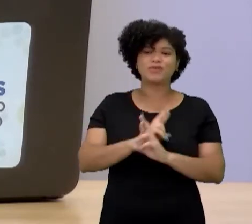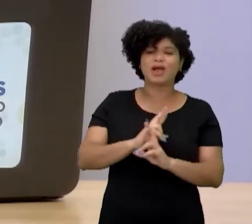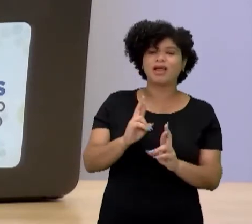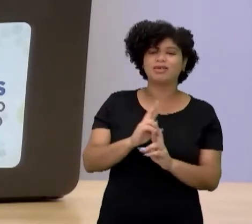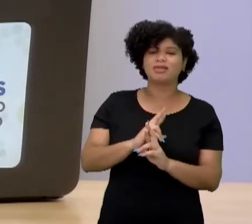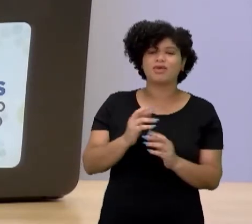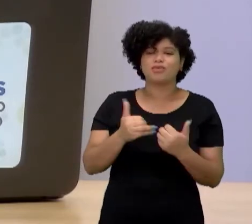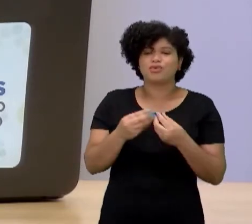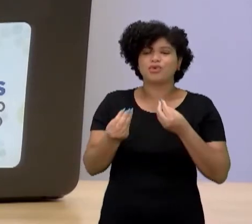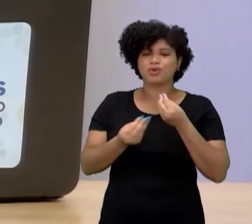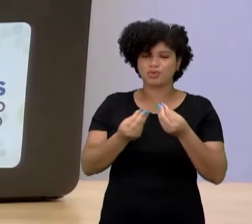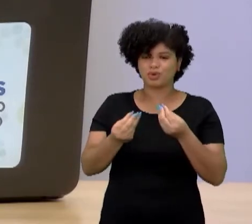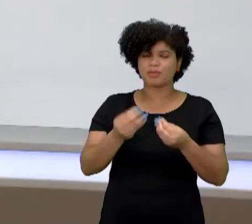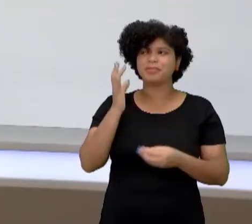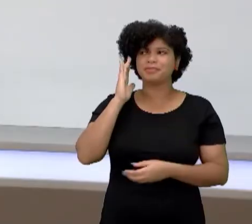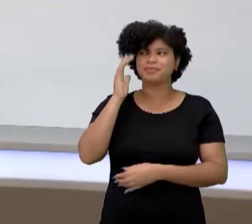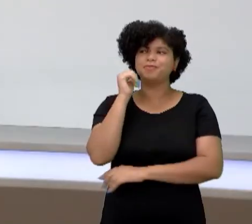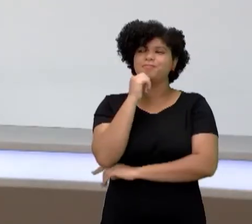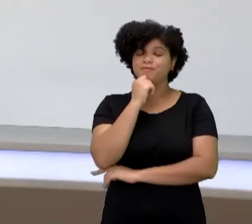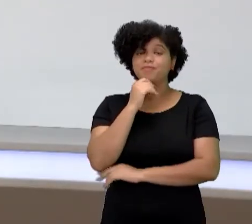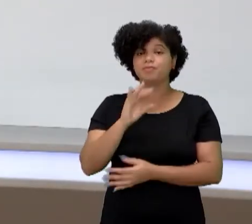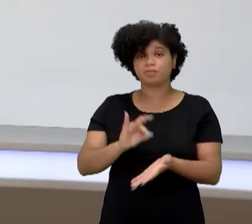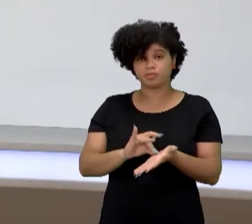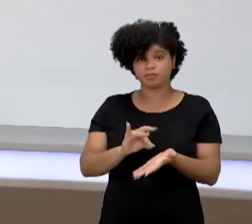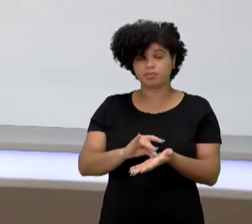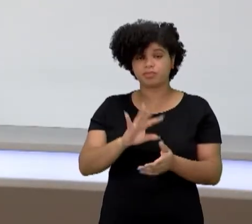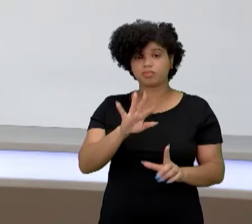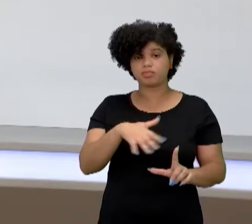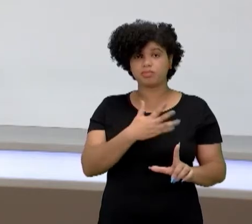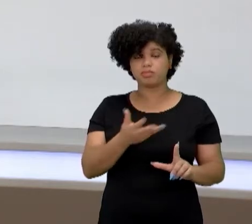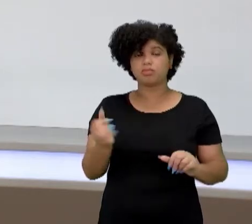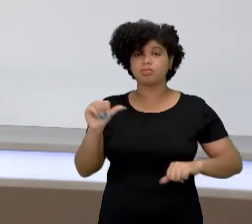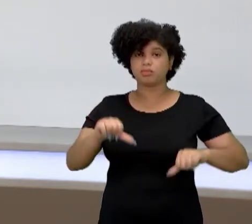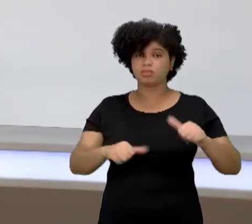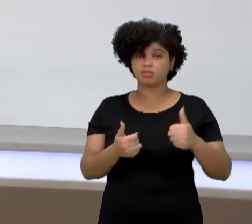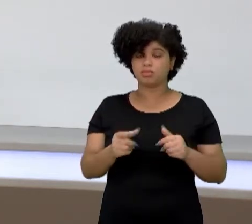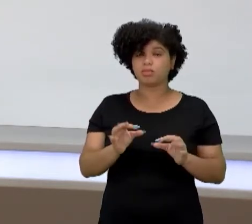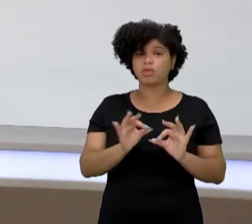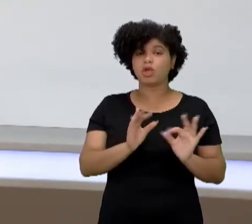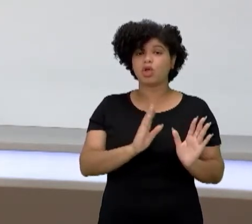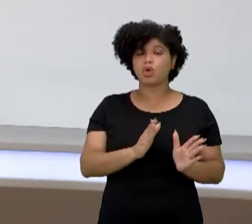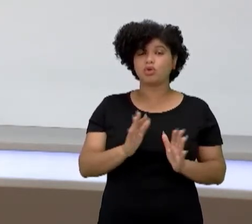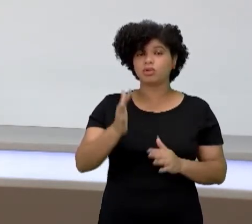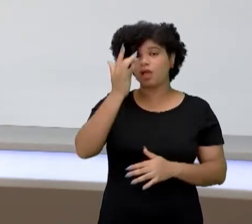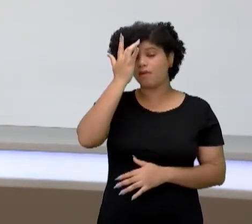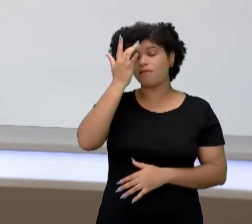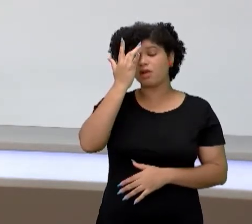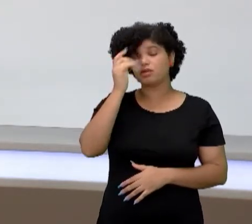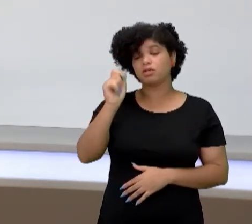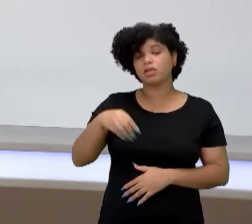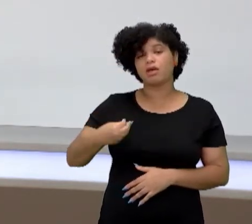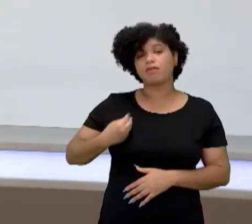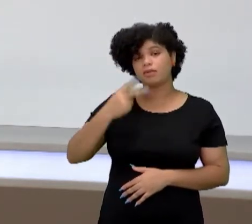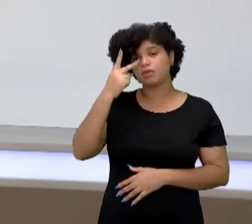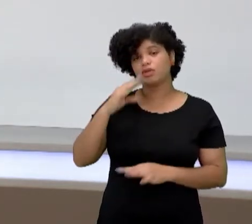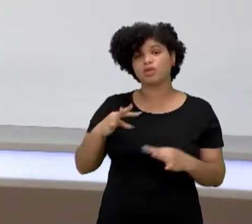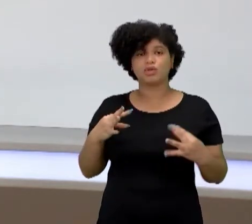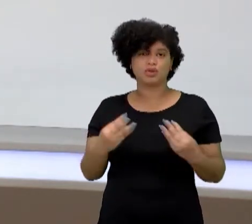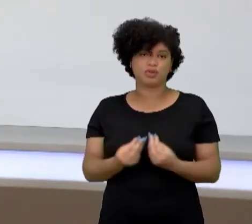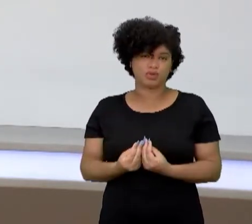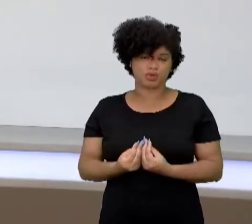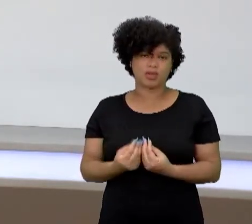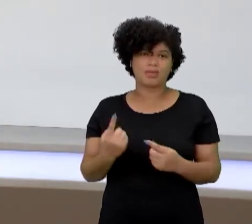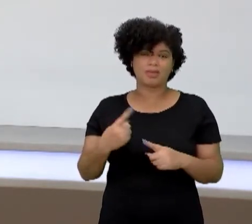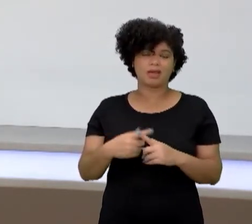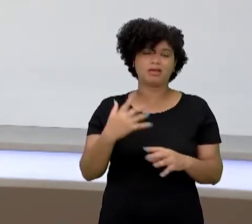Como ela foi pensada. A tabela periódica, ela foi organizada justamente para facilitar a vida das pessoas. Porque eu não preciso fazer